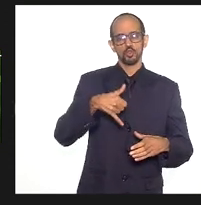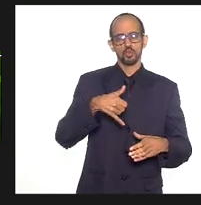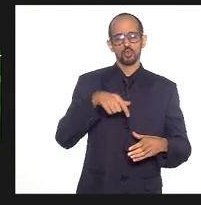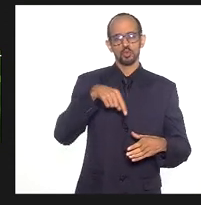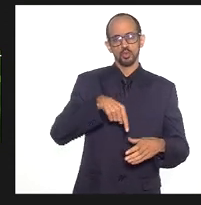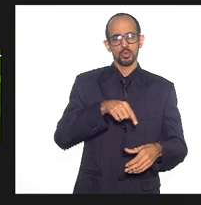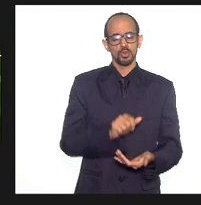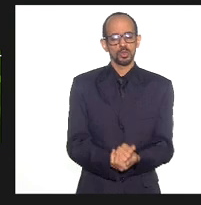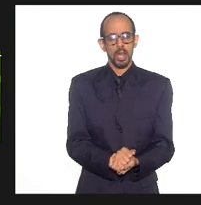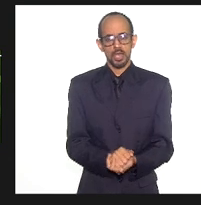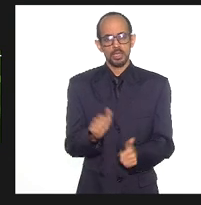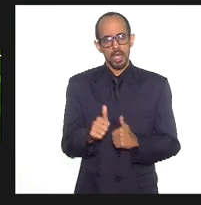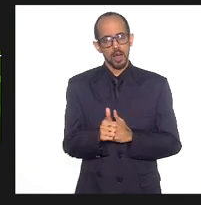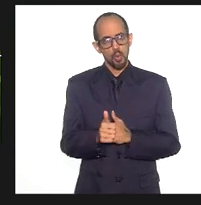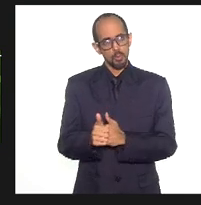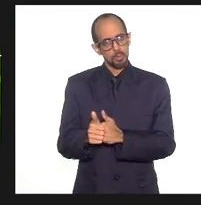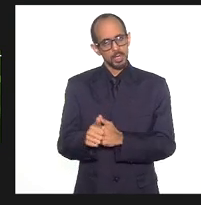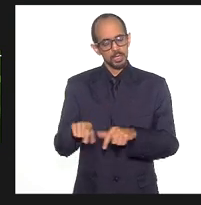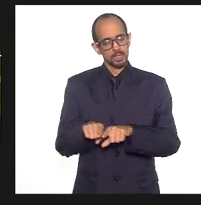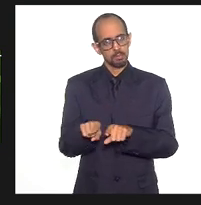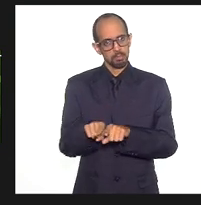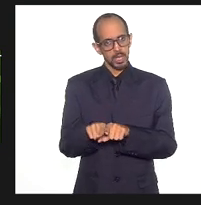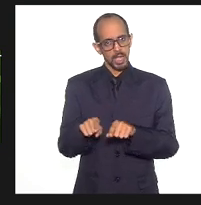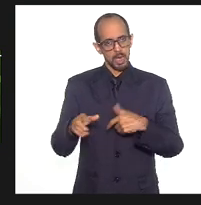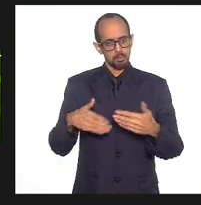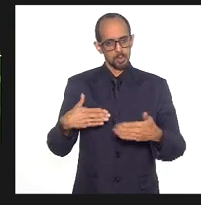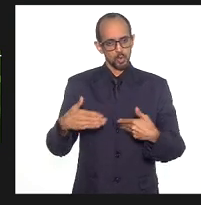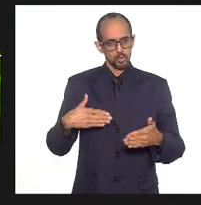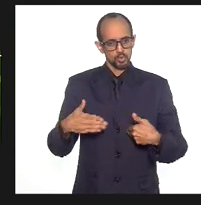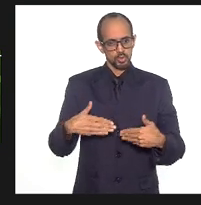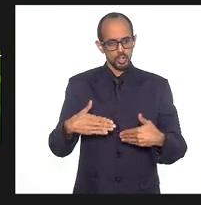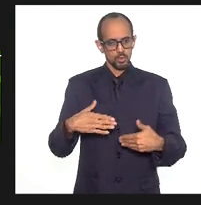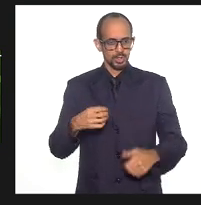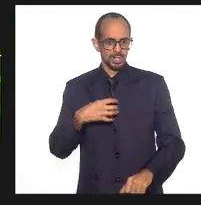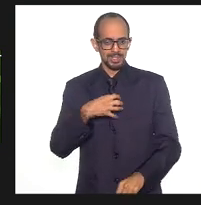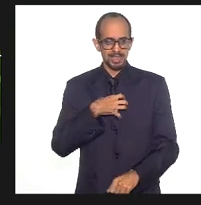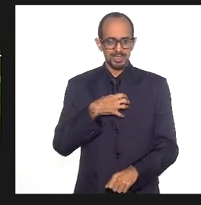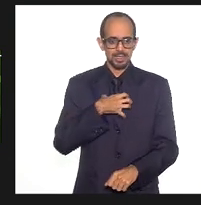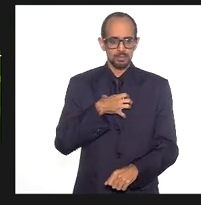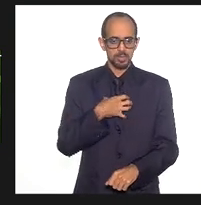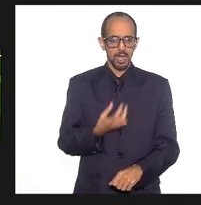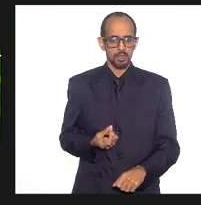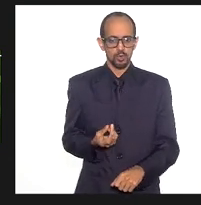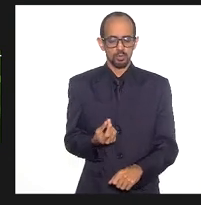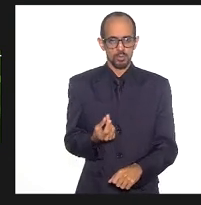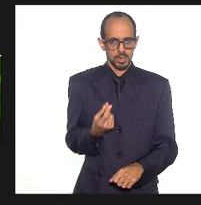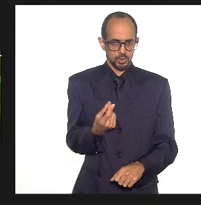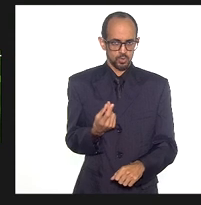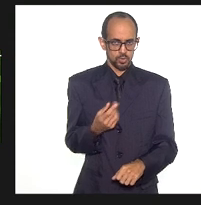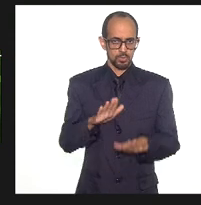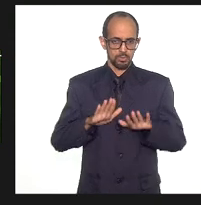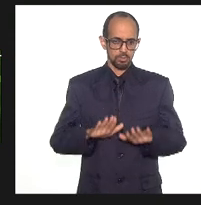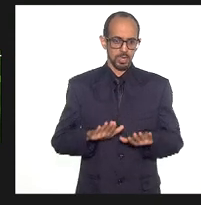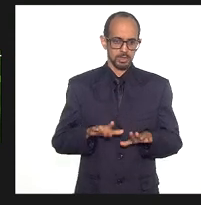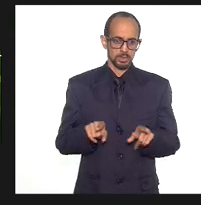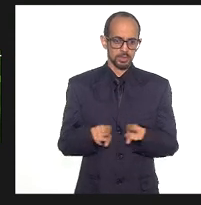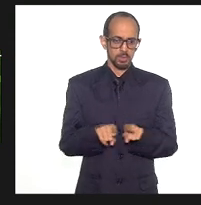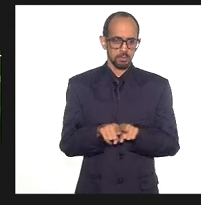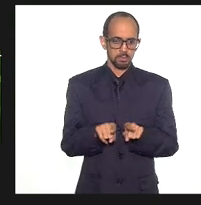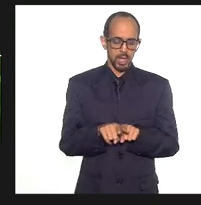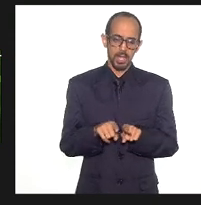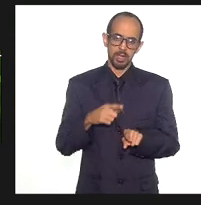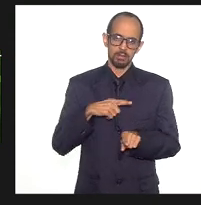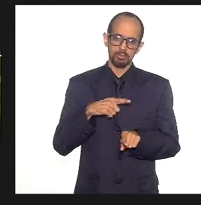de produção e a sensibilidade a esse preço, sem que outras variáveis, a não ser, claro, câmbio,